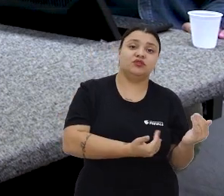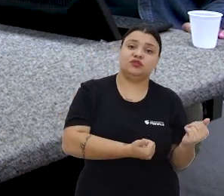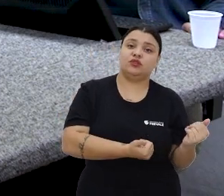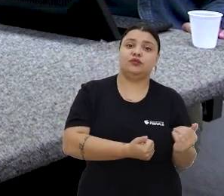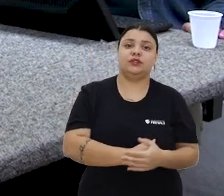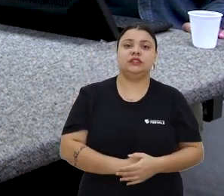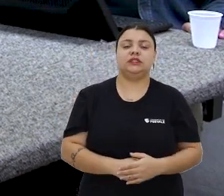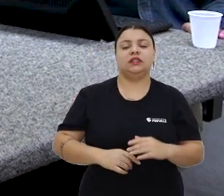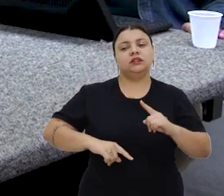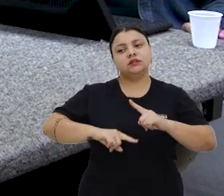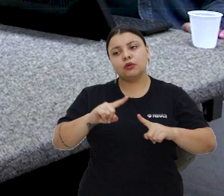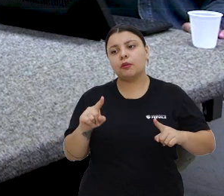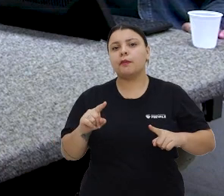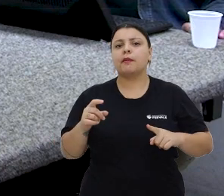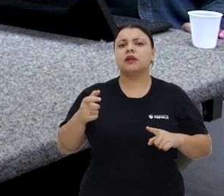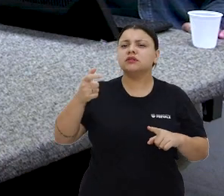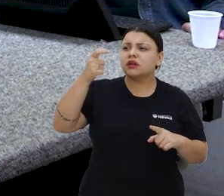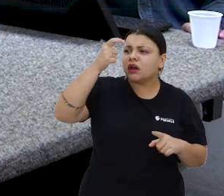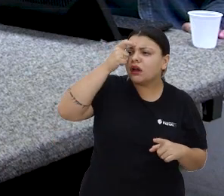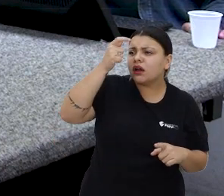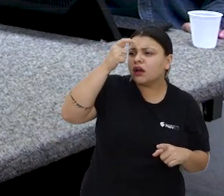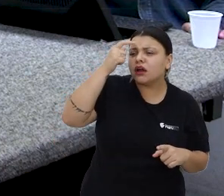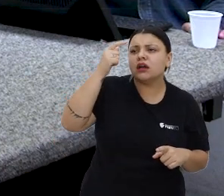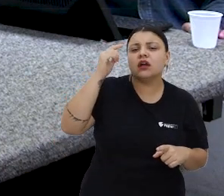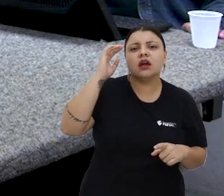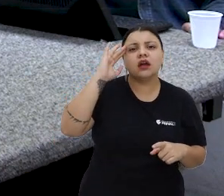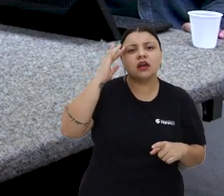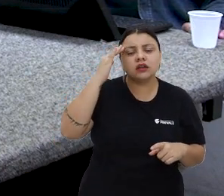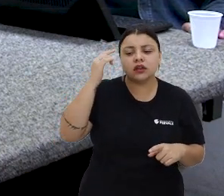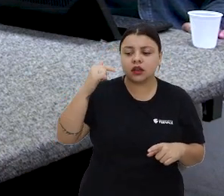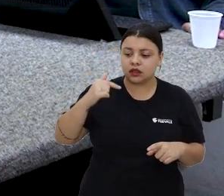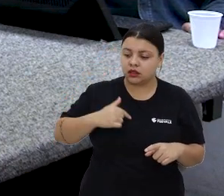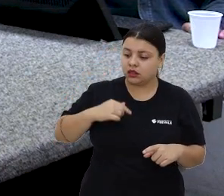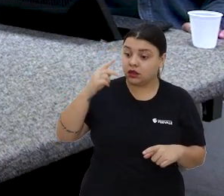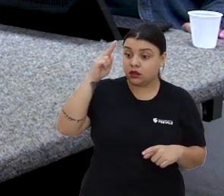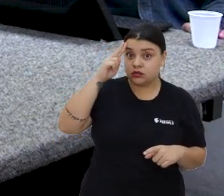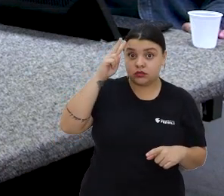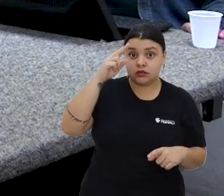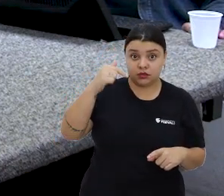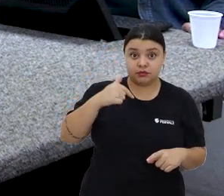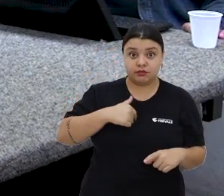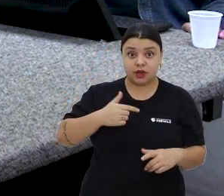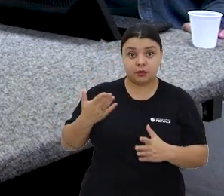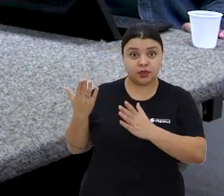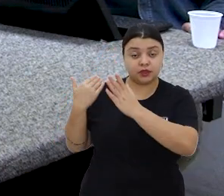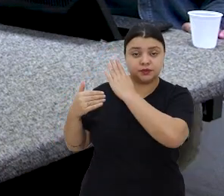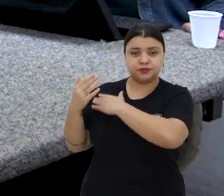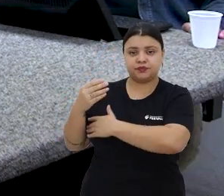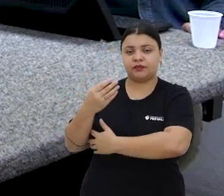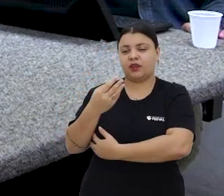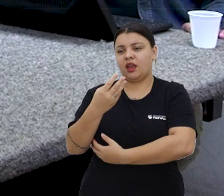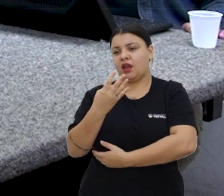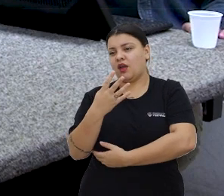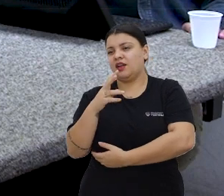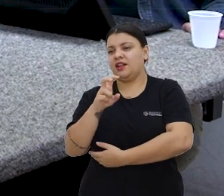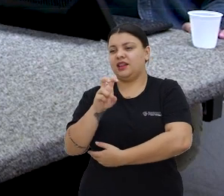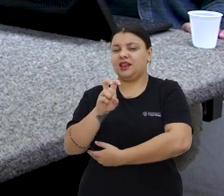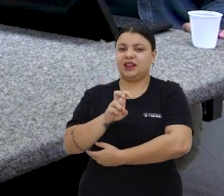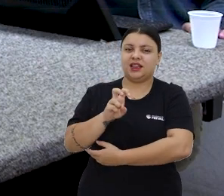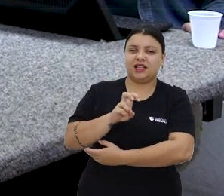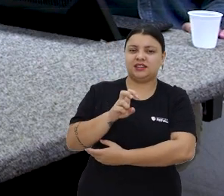conscientes e entendendo que aquela história que foi passada para mim, que foi passada para a minha geração, né, dos